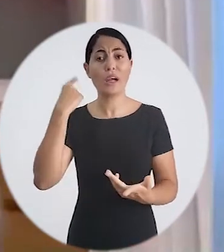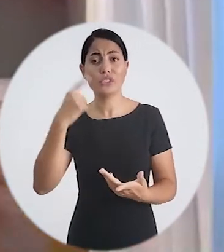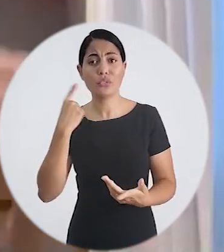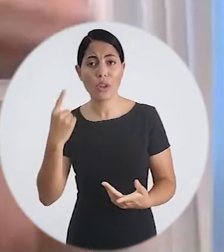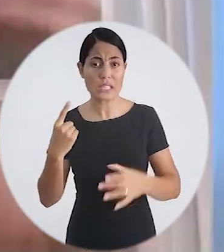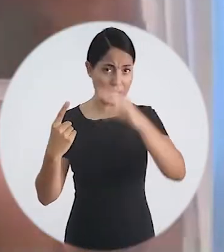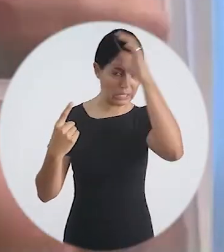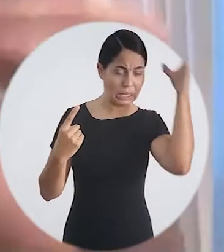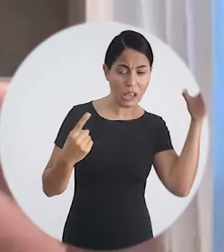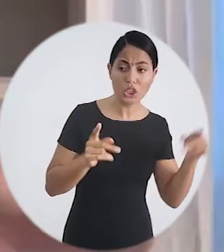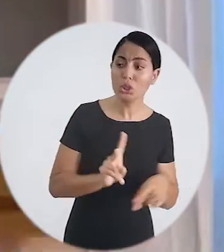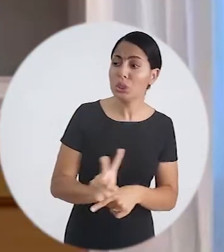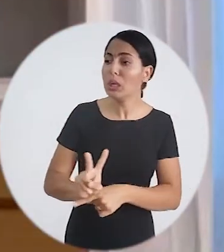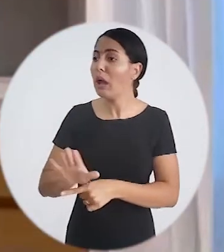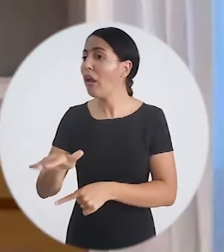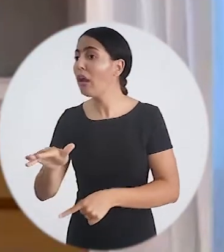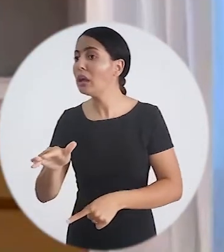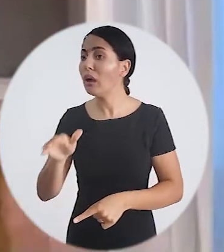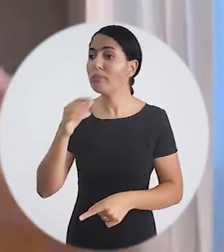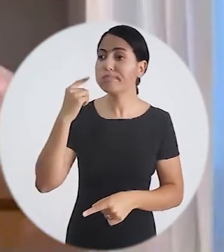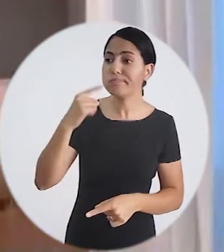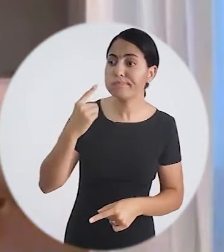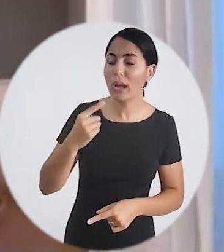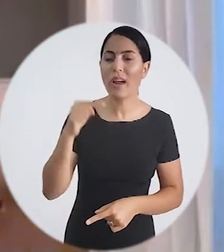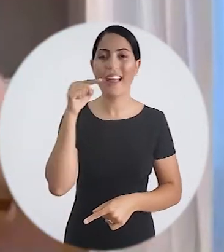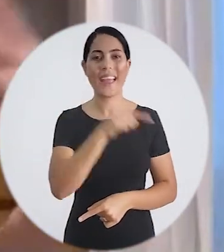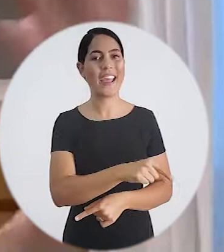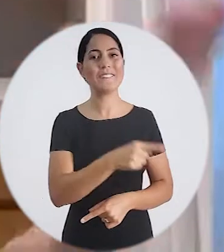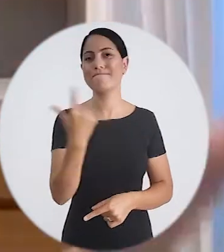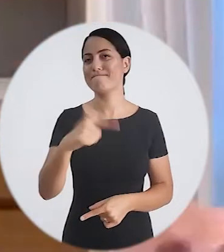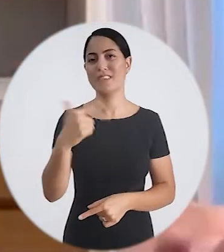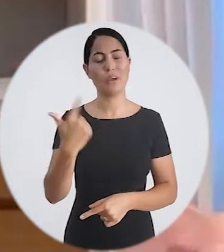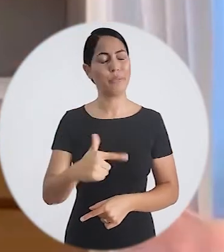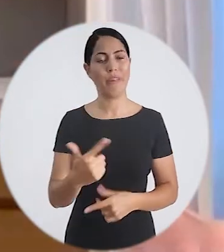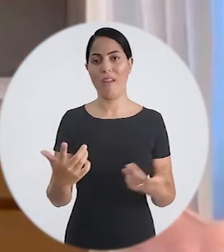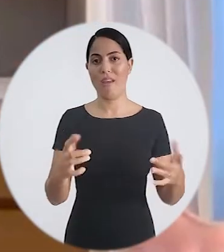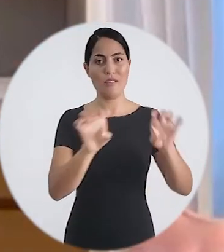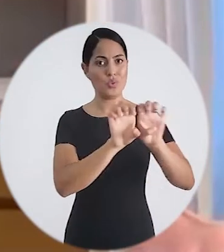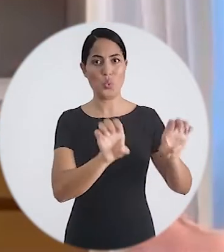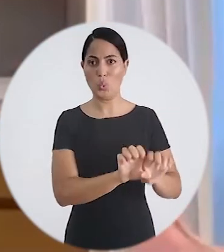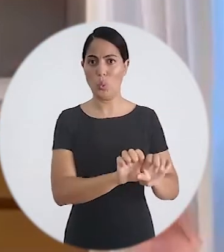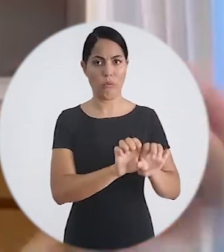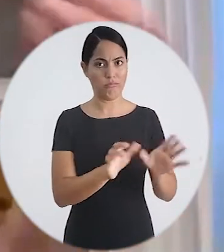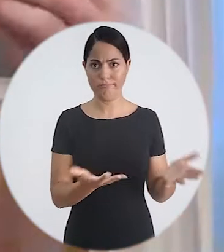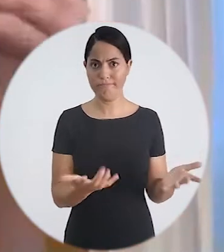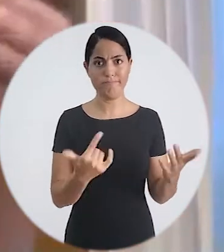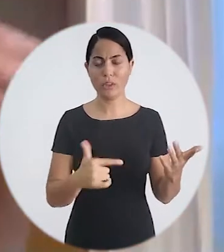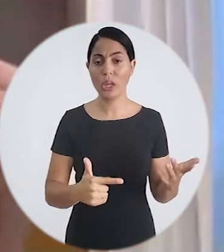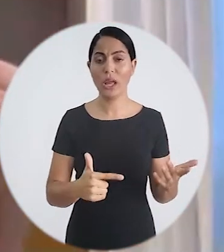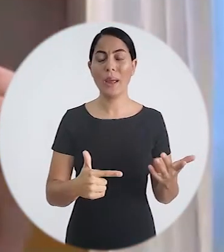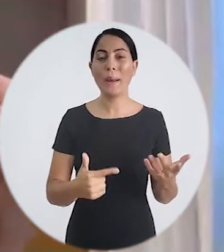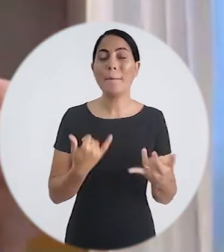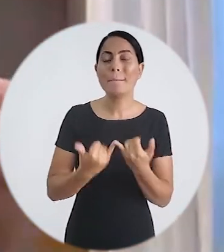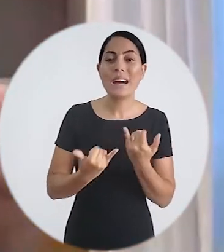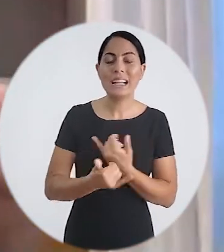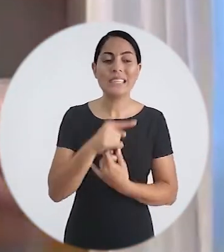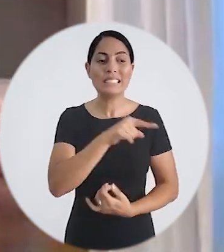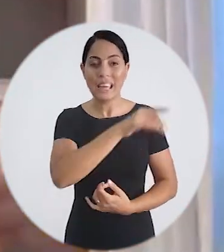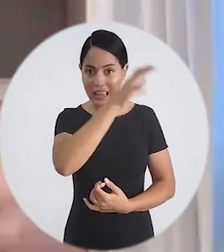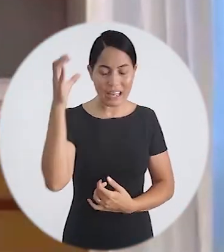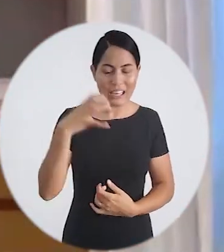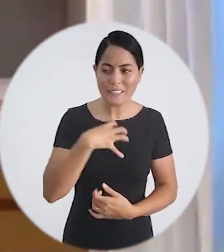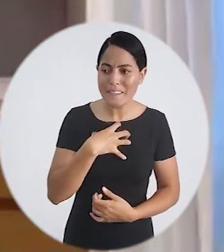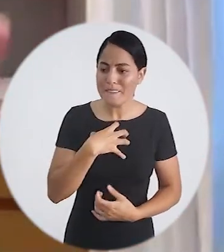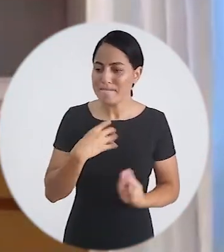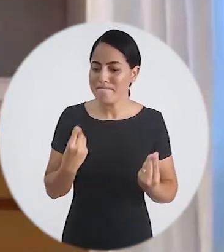relação, assim, quando um cliente busca o advogado, ele está completamente desestabilizado porque ele tem a sensação